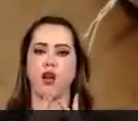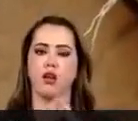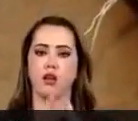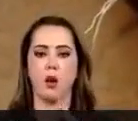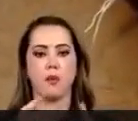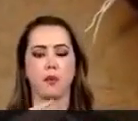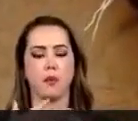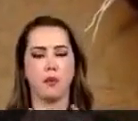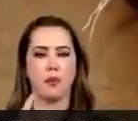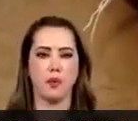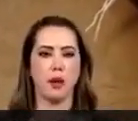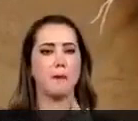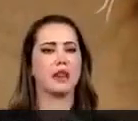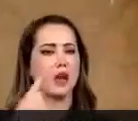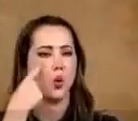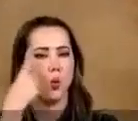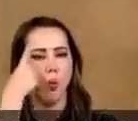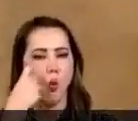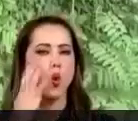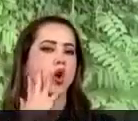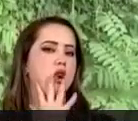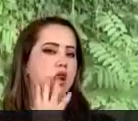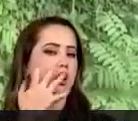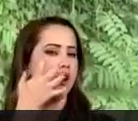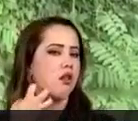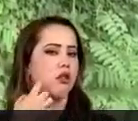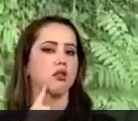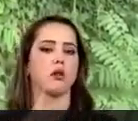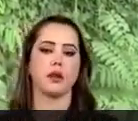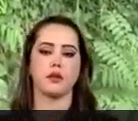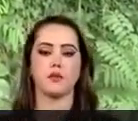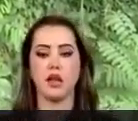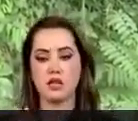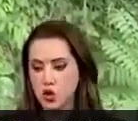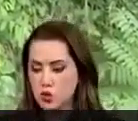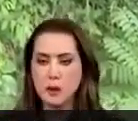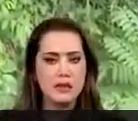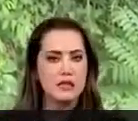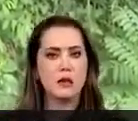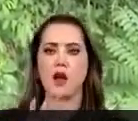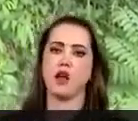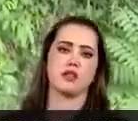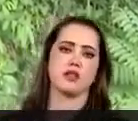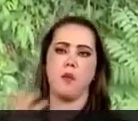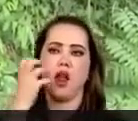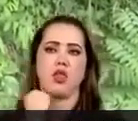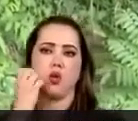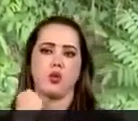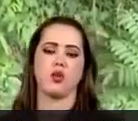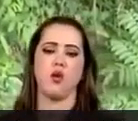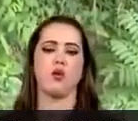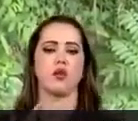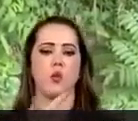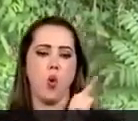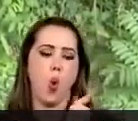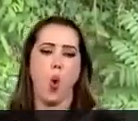um olho e parte da mandíbula em um atropelamento. Esses precisam muito mais de ajuda do que, por exemplo, se eu for adotar um parecido com o Charlie de